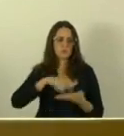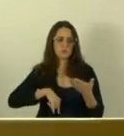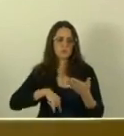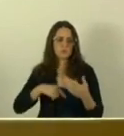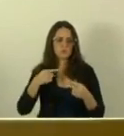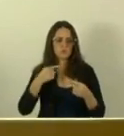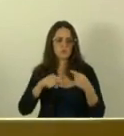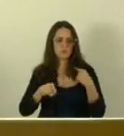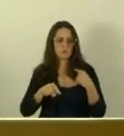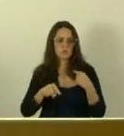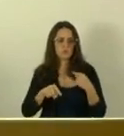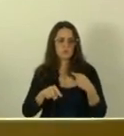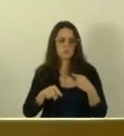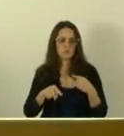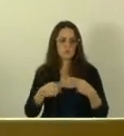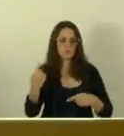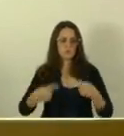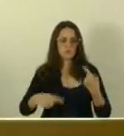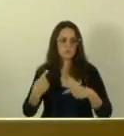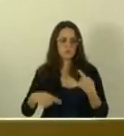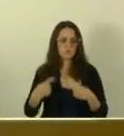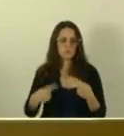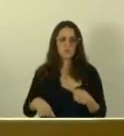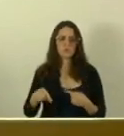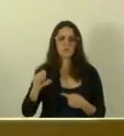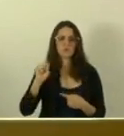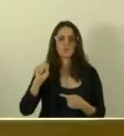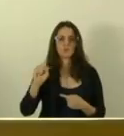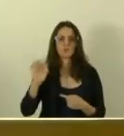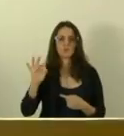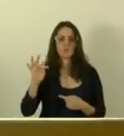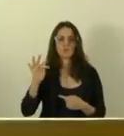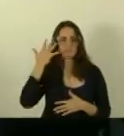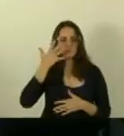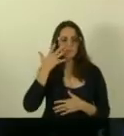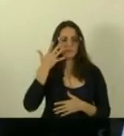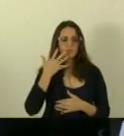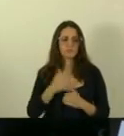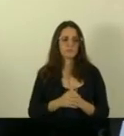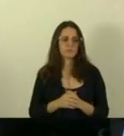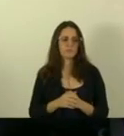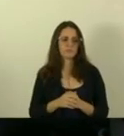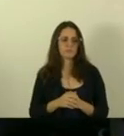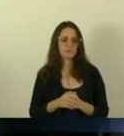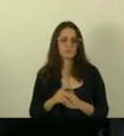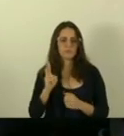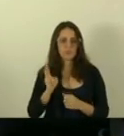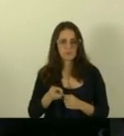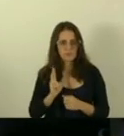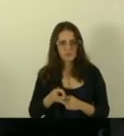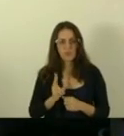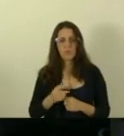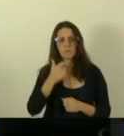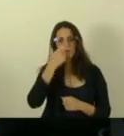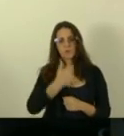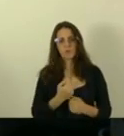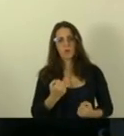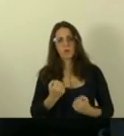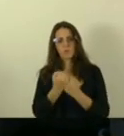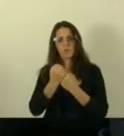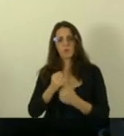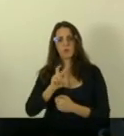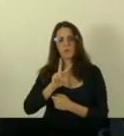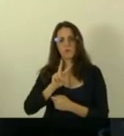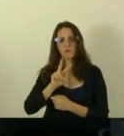contrário ao que está sendo discutido lá em Brasília e na STF. Também sempre sou e sempre serei a favor